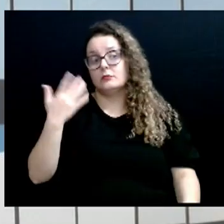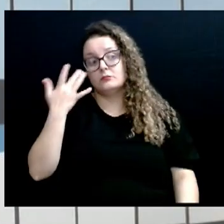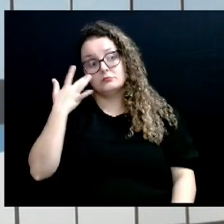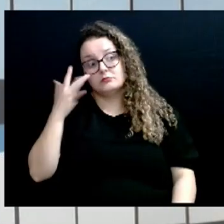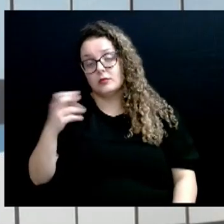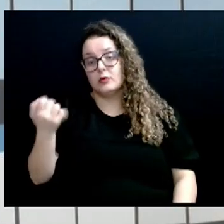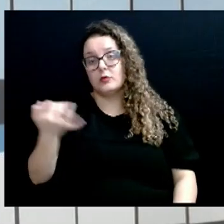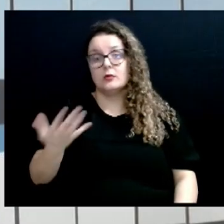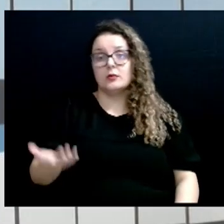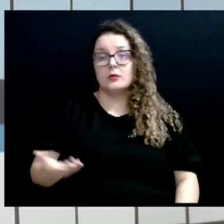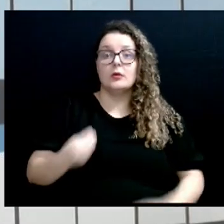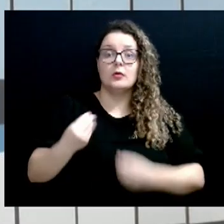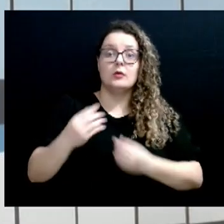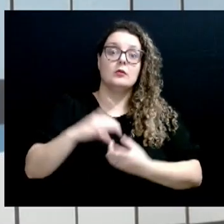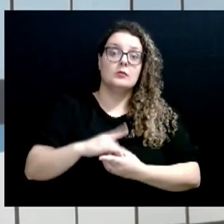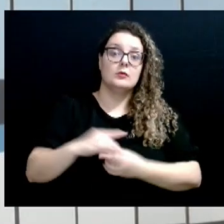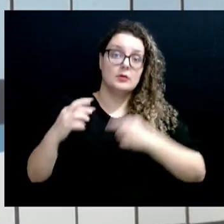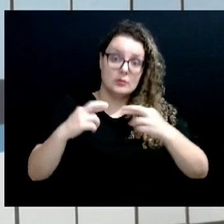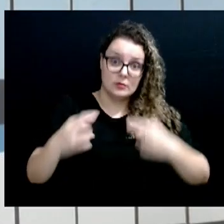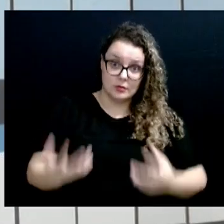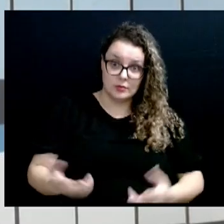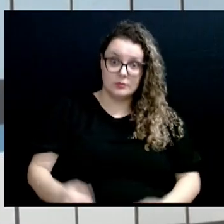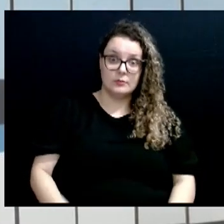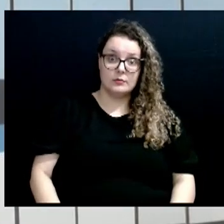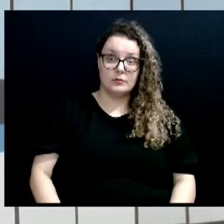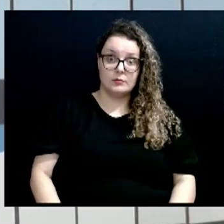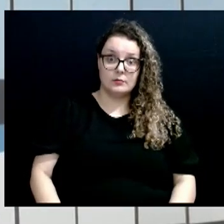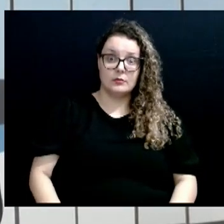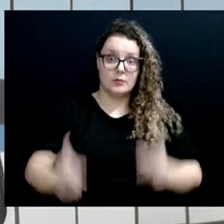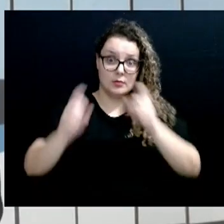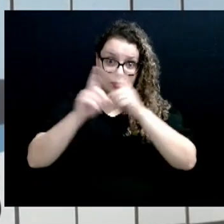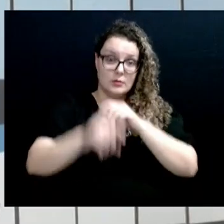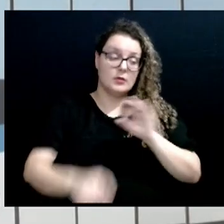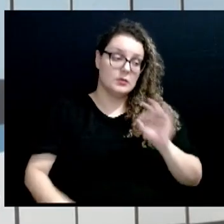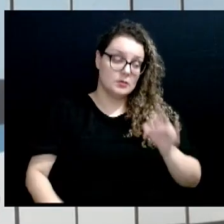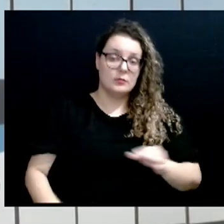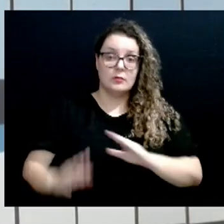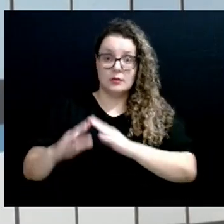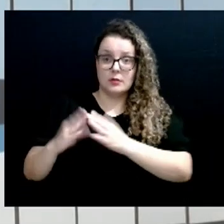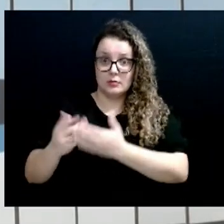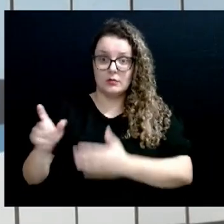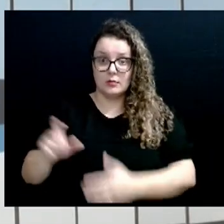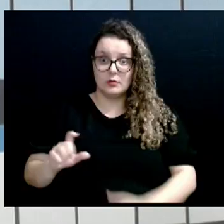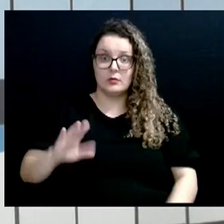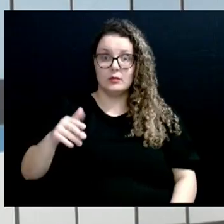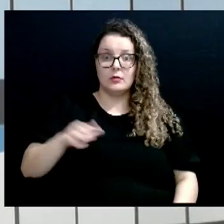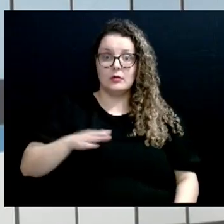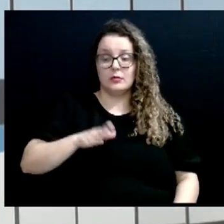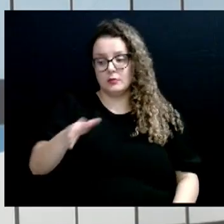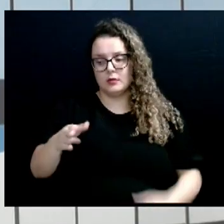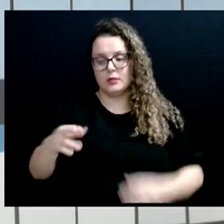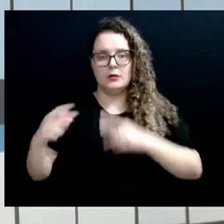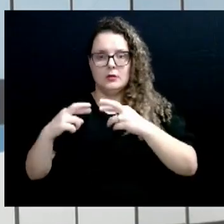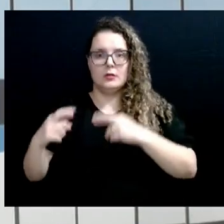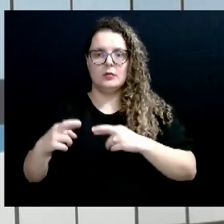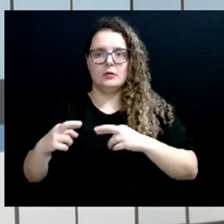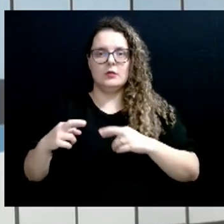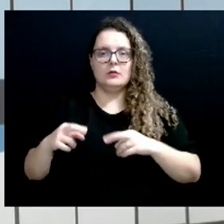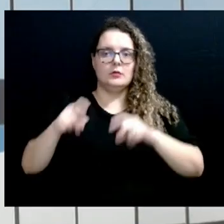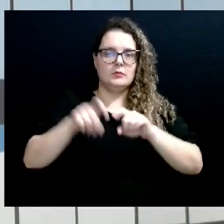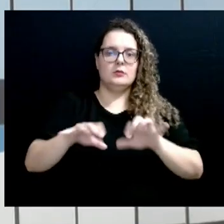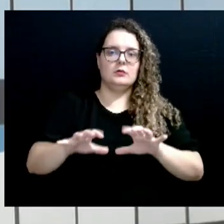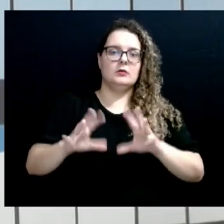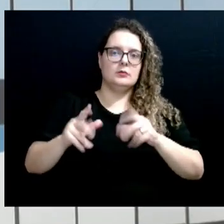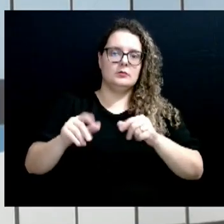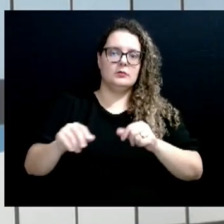vai fiscalizar esse povo? Exatamente. Vai ficar bem difícil, porque na autoescola, quando a fiscalização vai lá, a tela do computador está lá aberta com todas as aulas que estão sendo